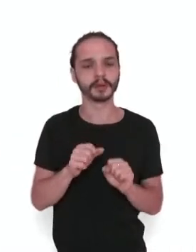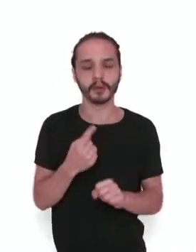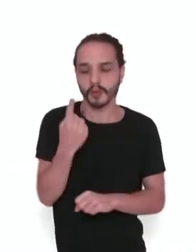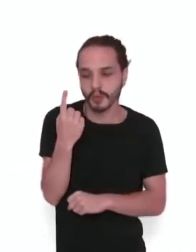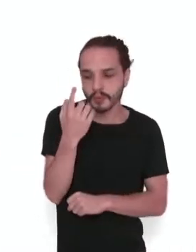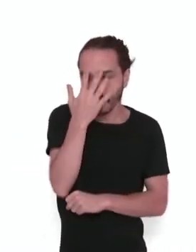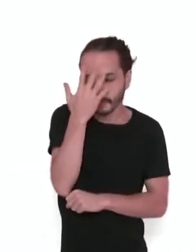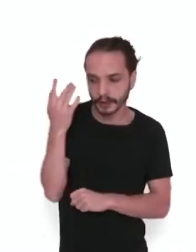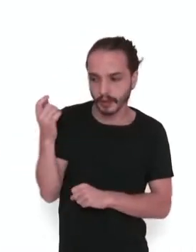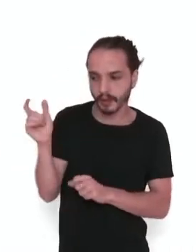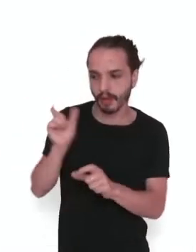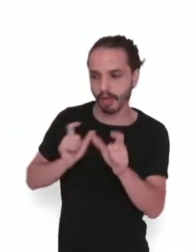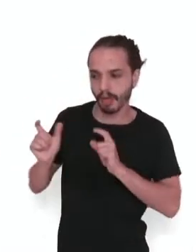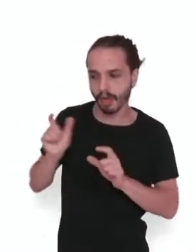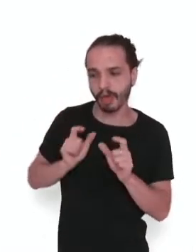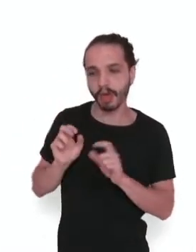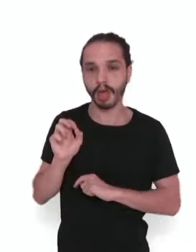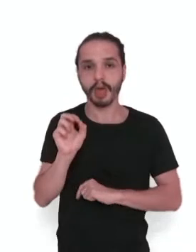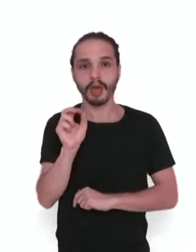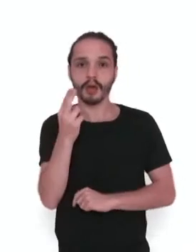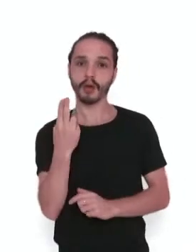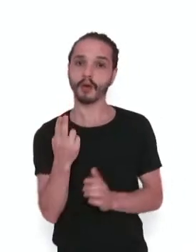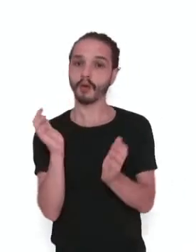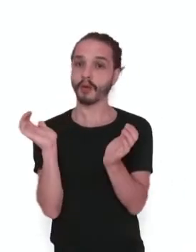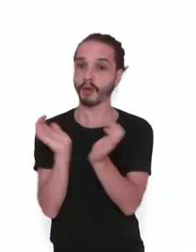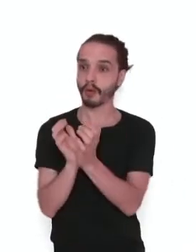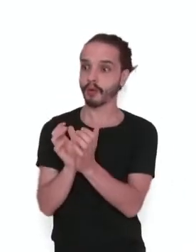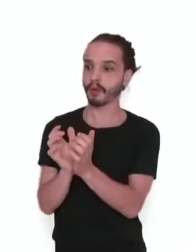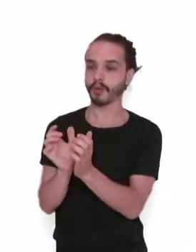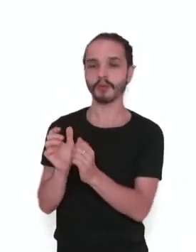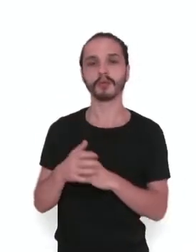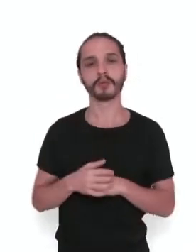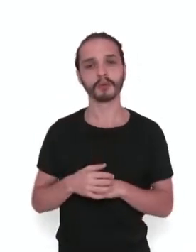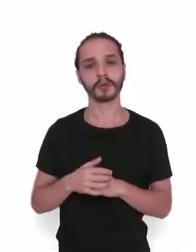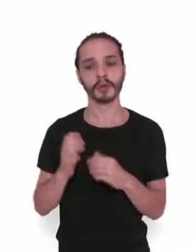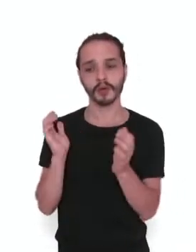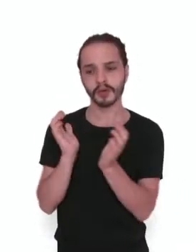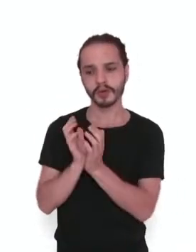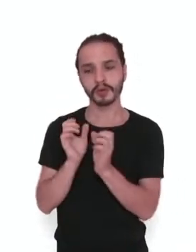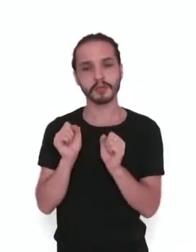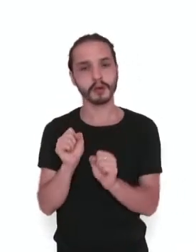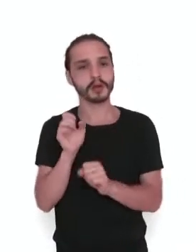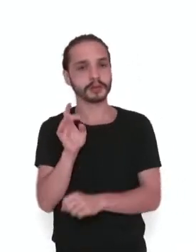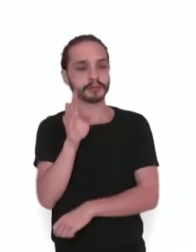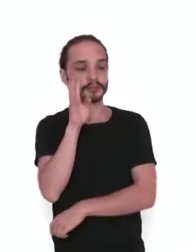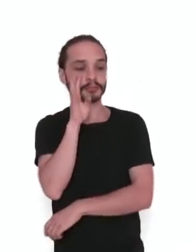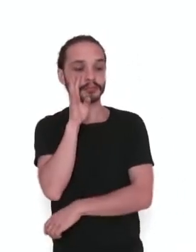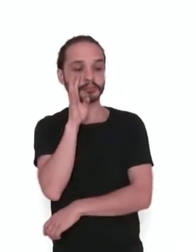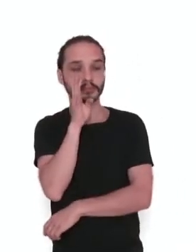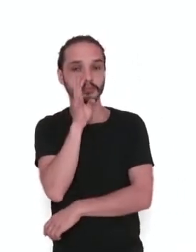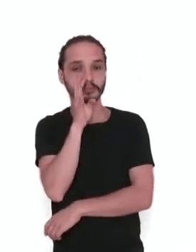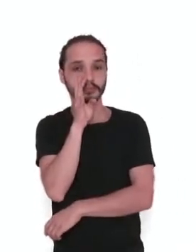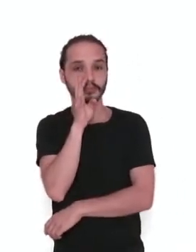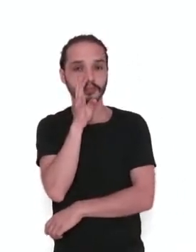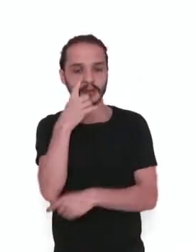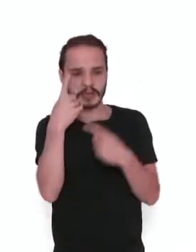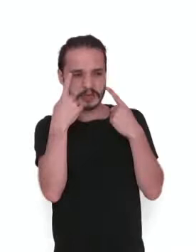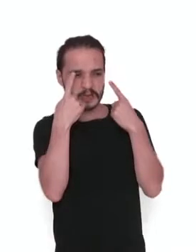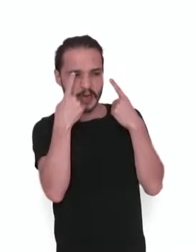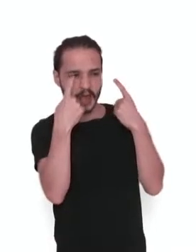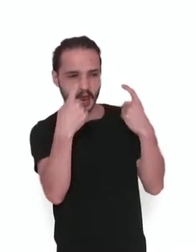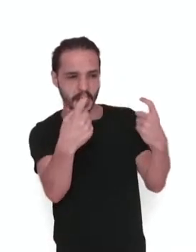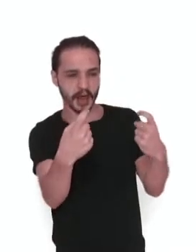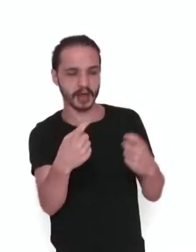ou de um grupo. Esse grupo pode atuar apenas como espectadores inertes da violência que